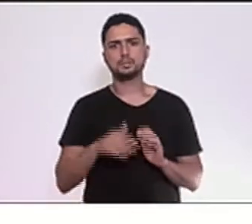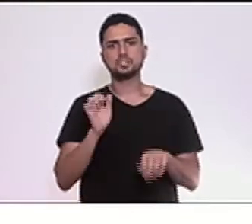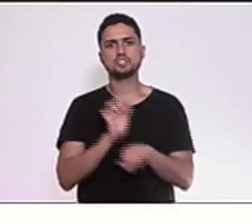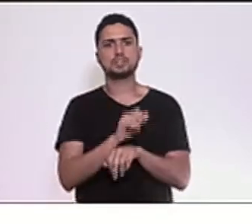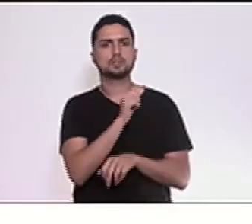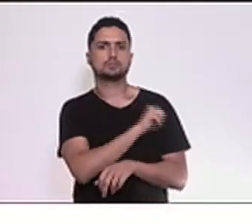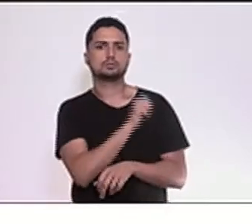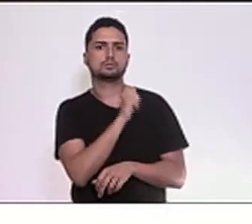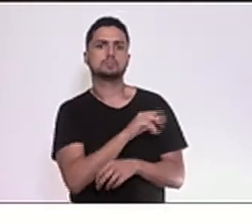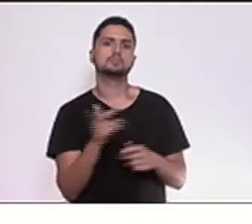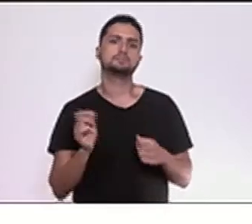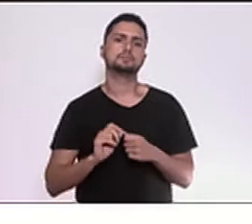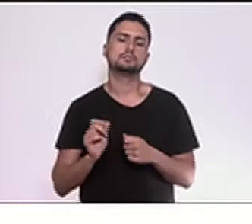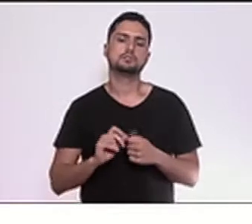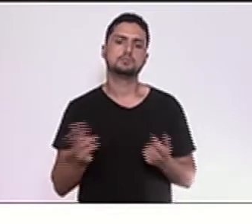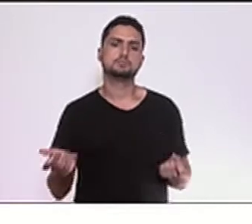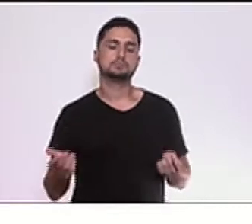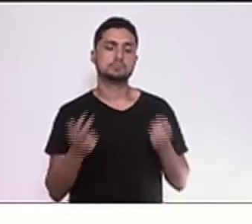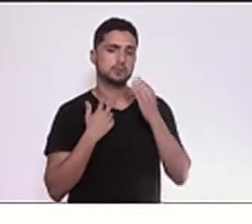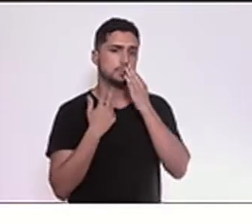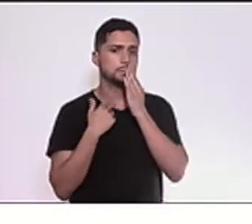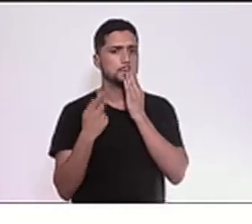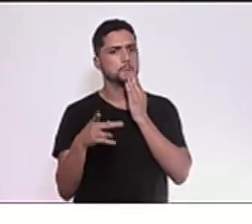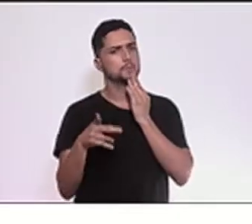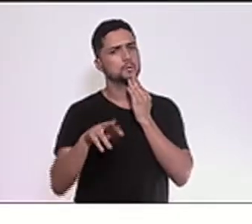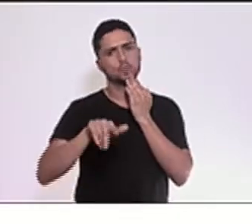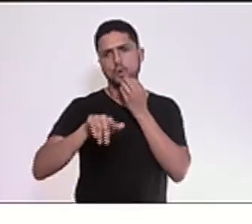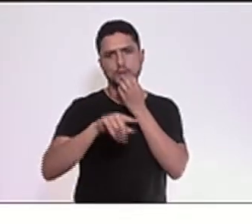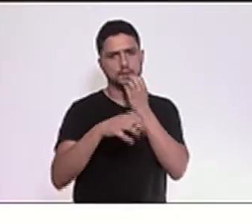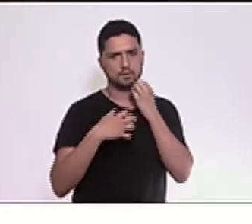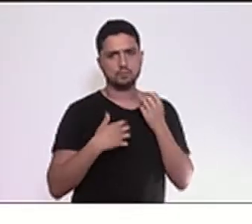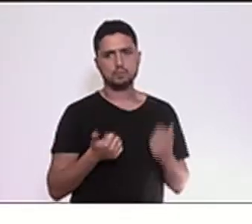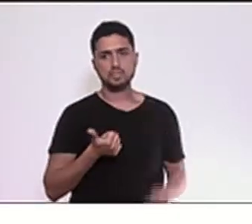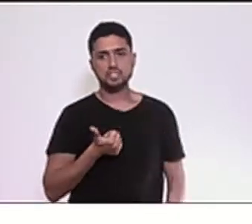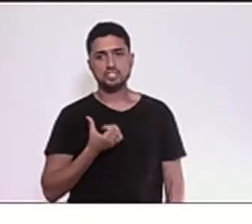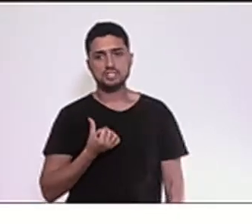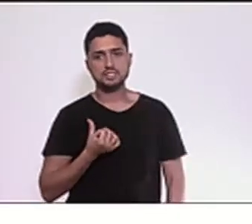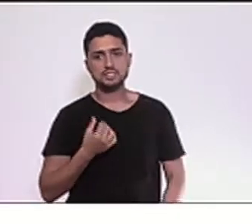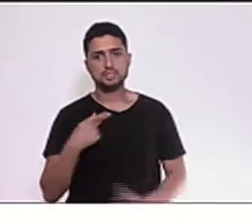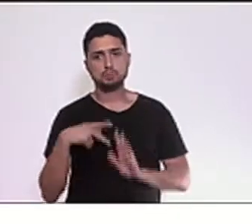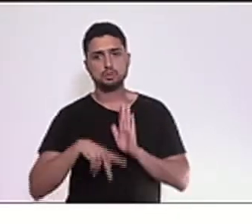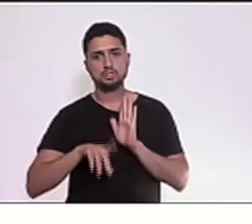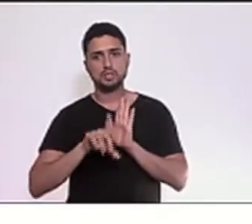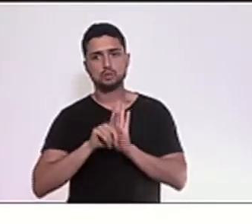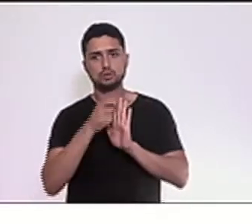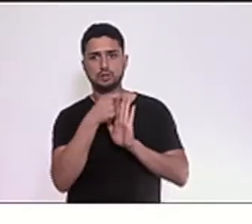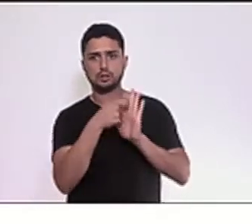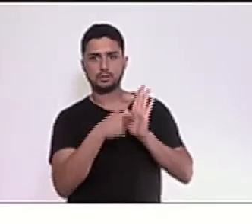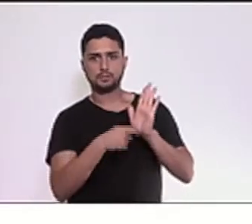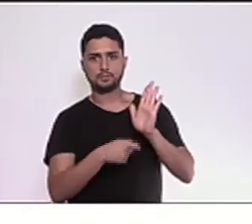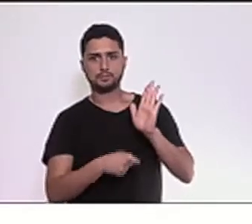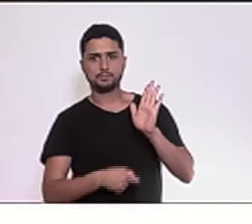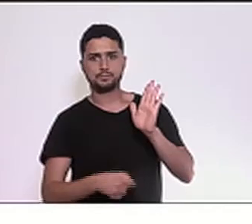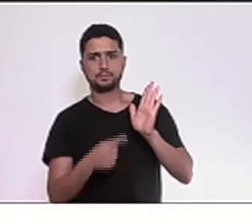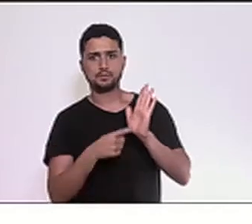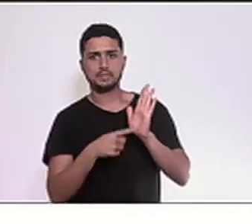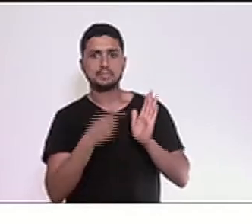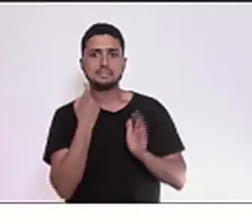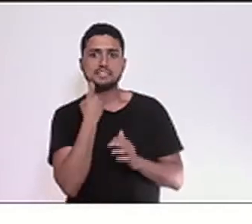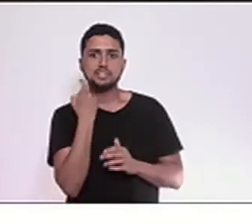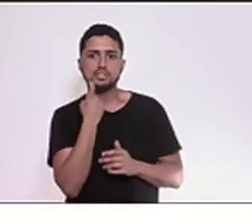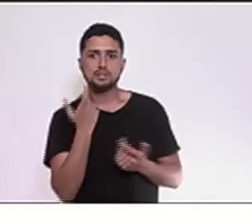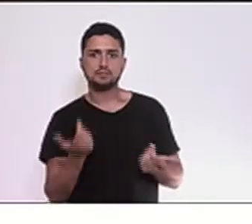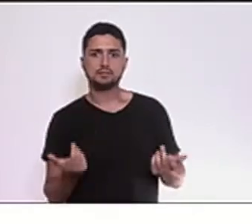Rio de Janeiro, presidente. Não é dessa forma. 16 projetos de leis que chegam numa